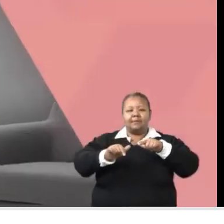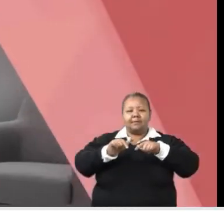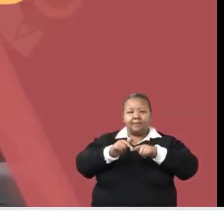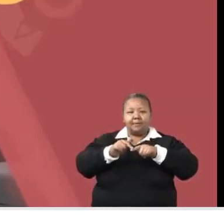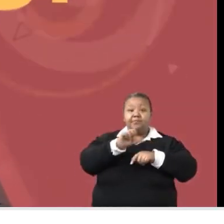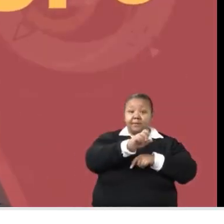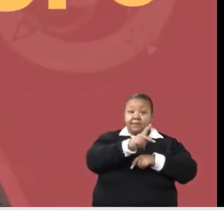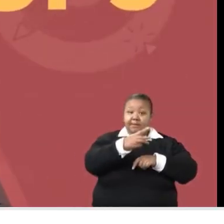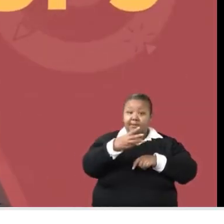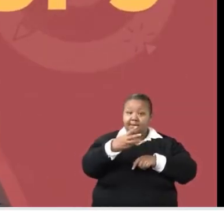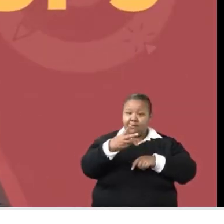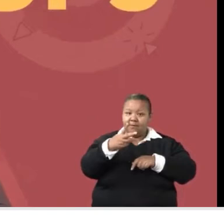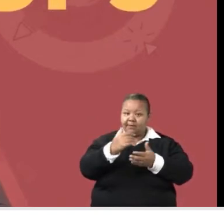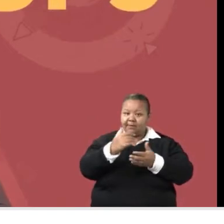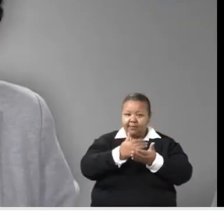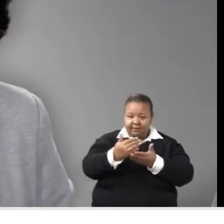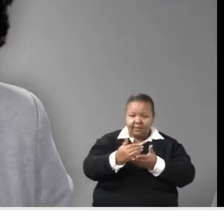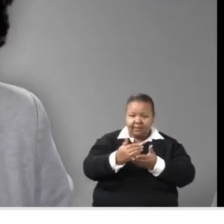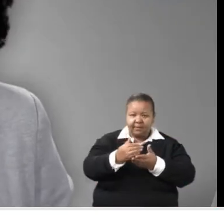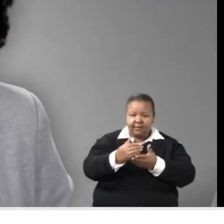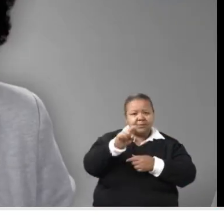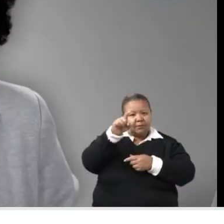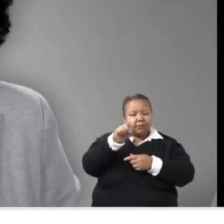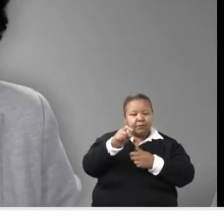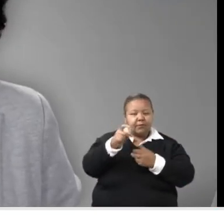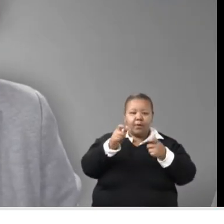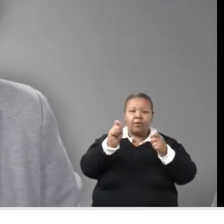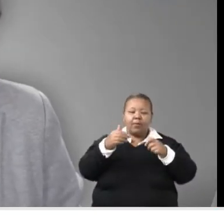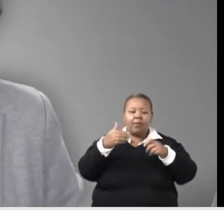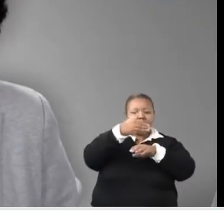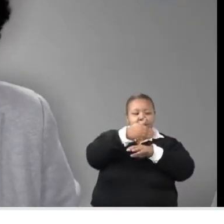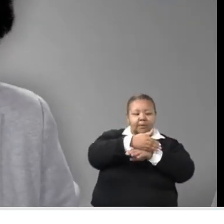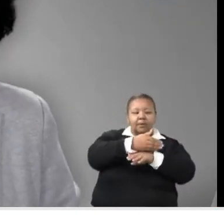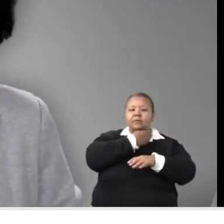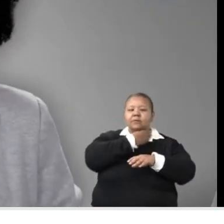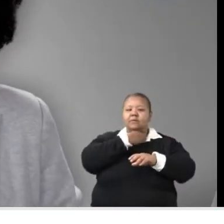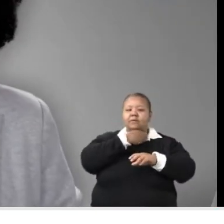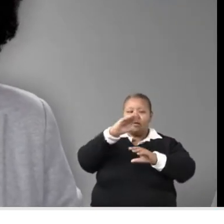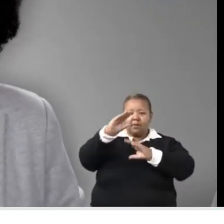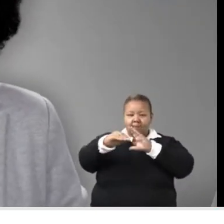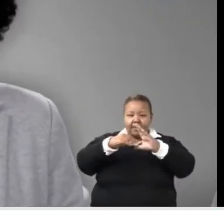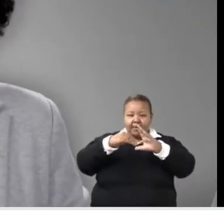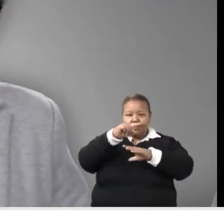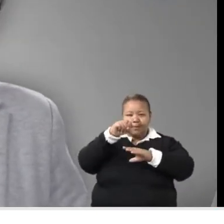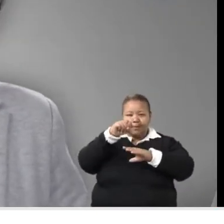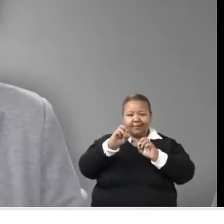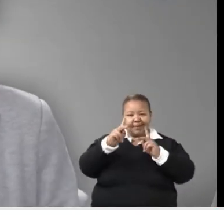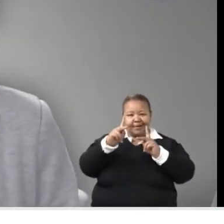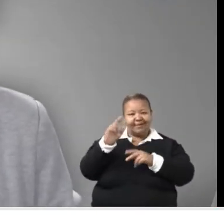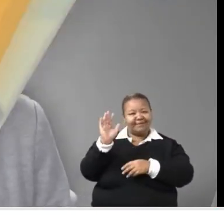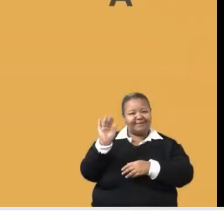com dúvida em algo, pode entrar no fórum e enviar sua pergunta, ok? Até mais!